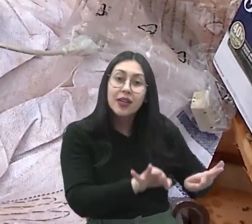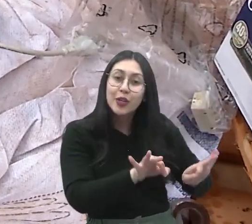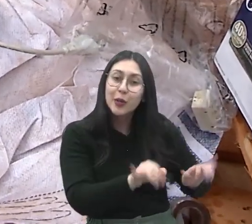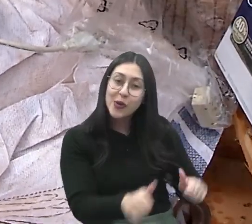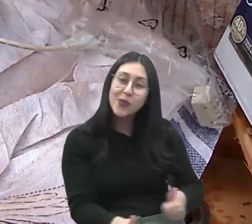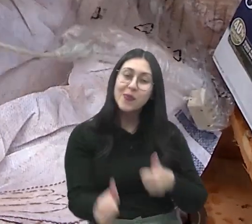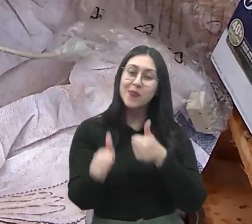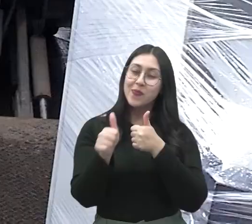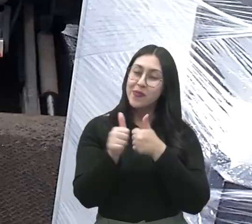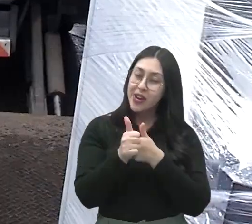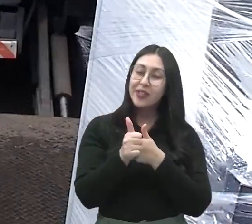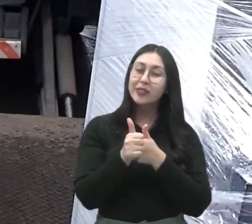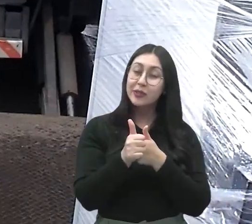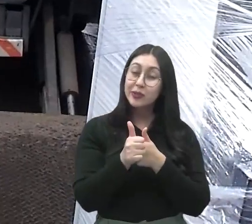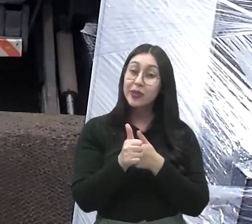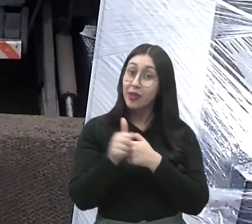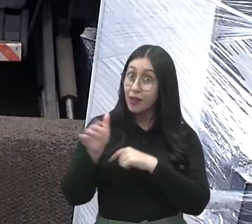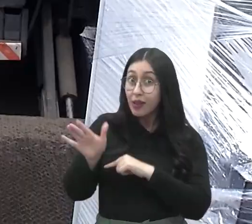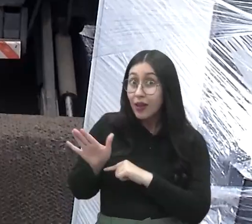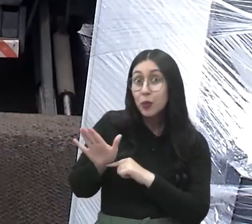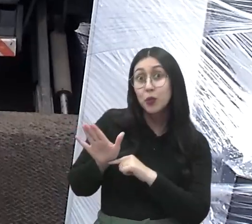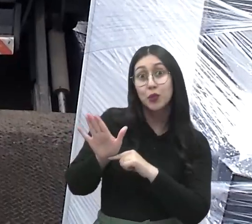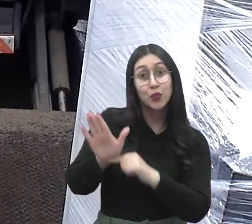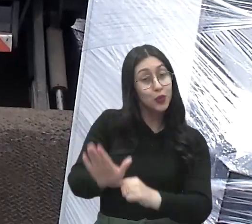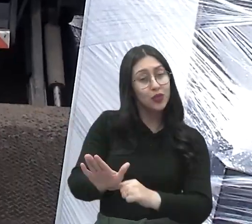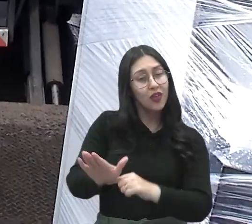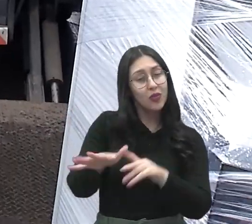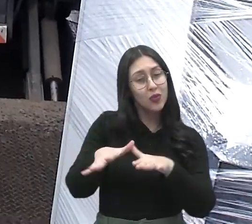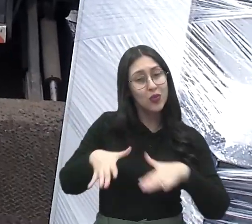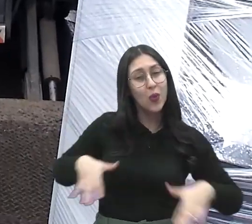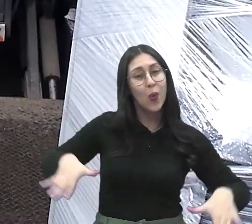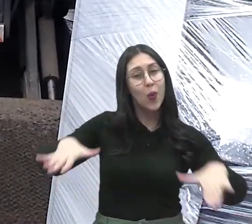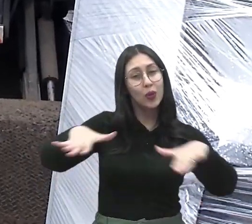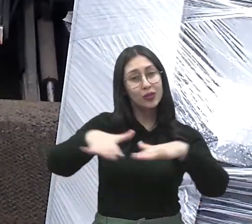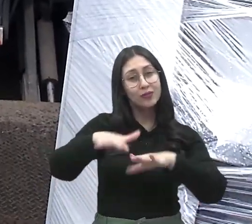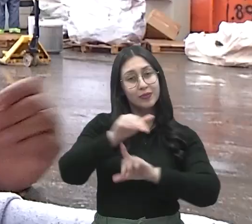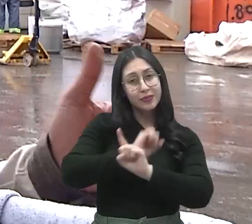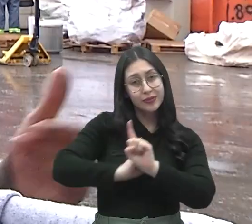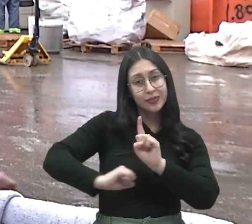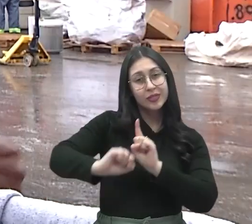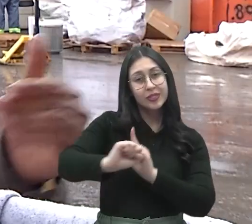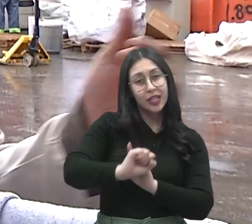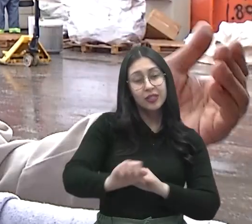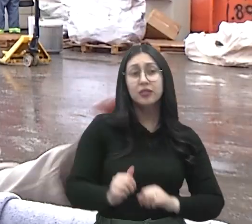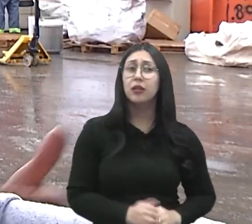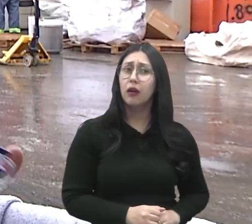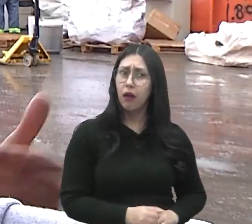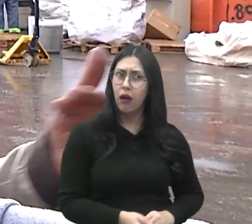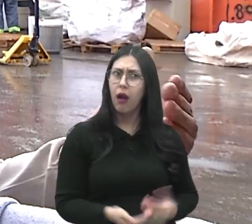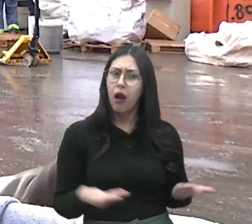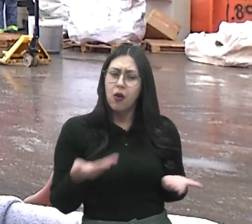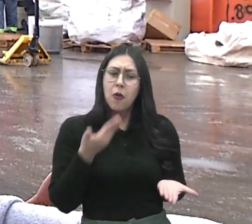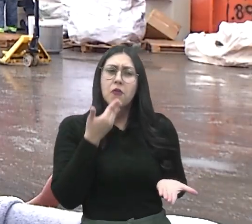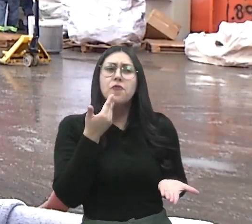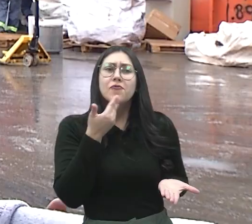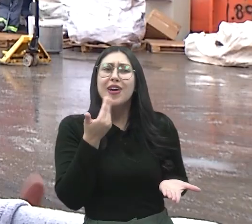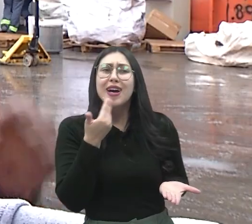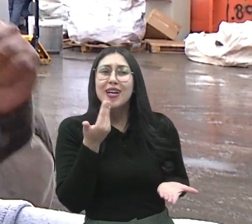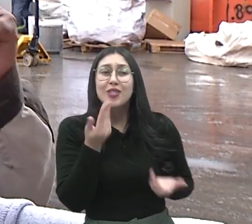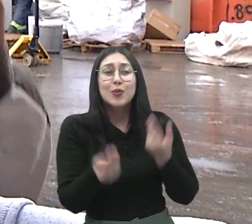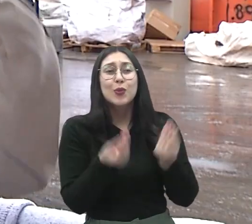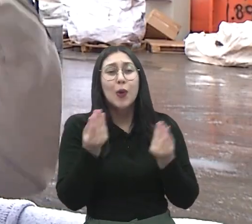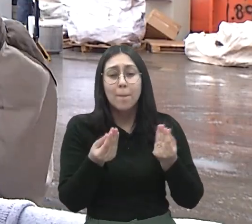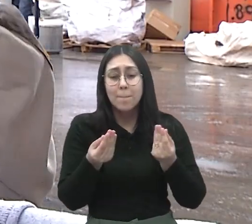casa dos moradores e gera benefícios para toda a sociedade. Isso facilita muito, né, a